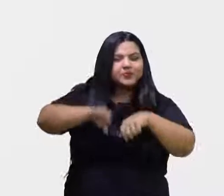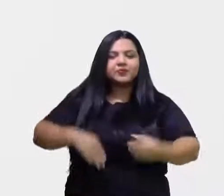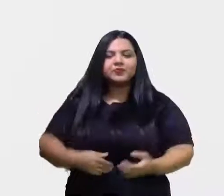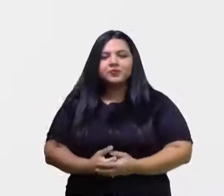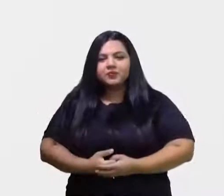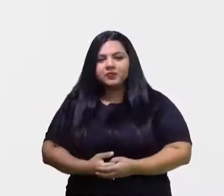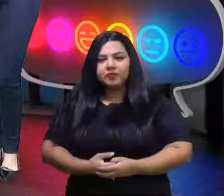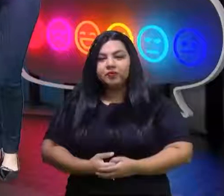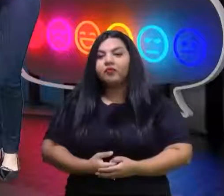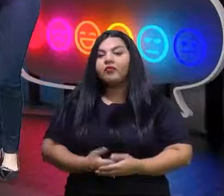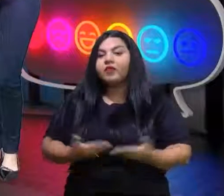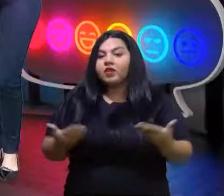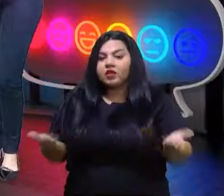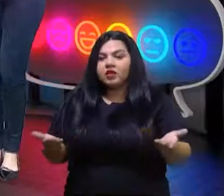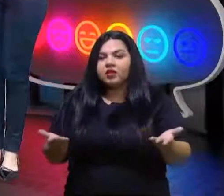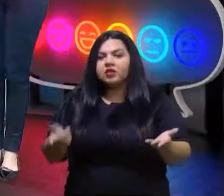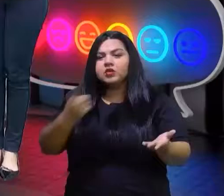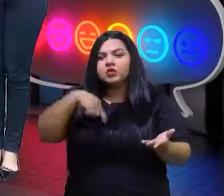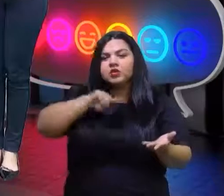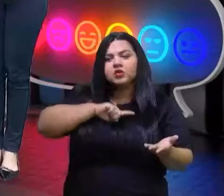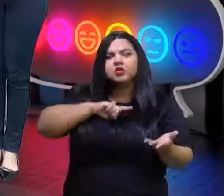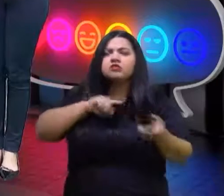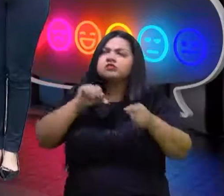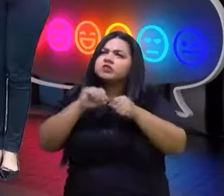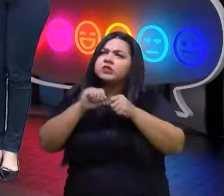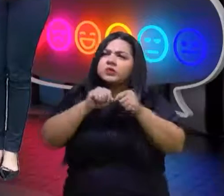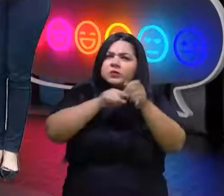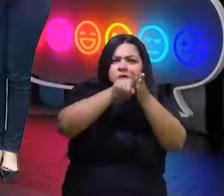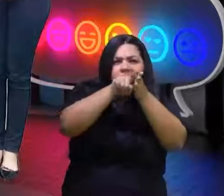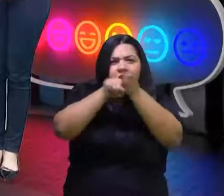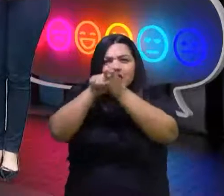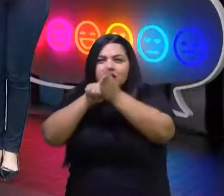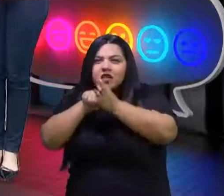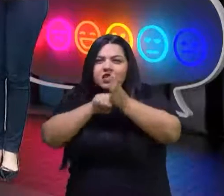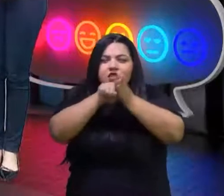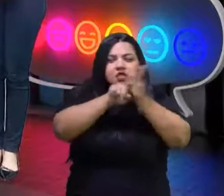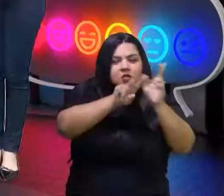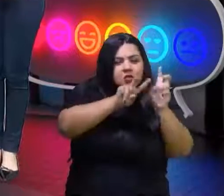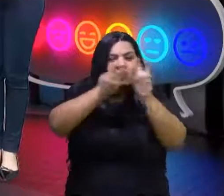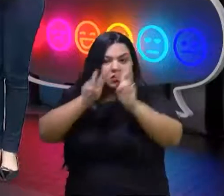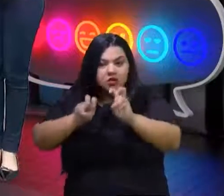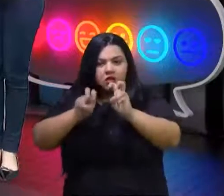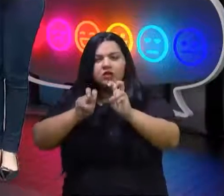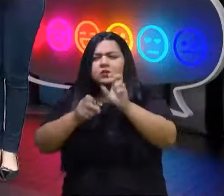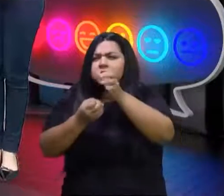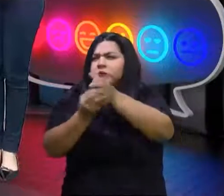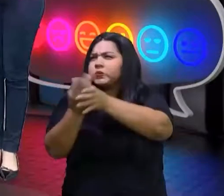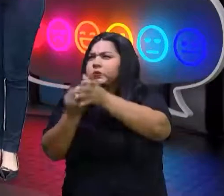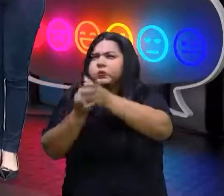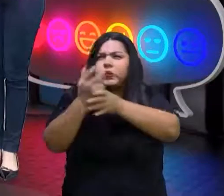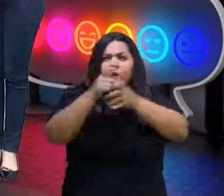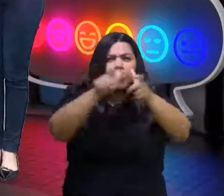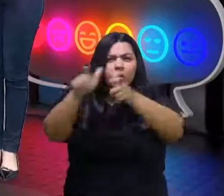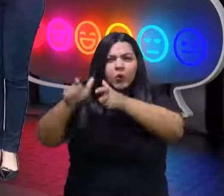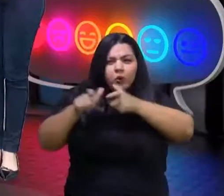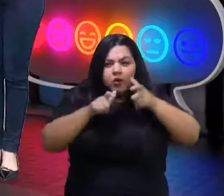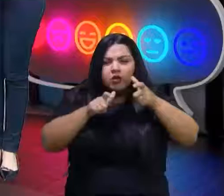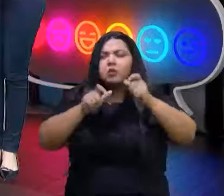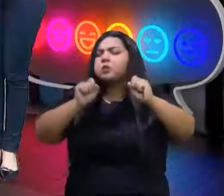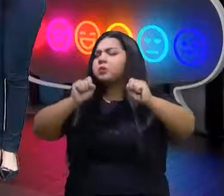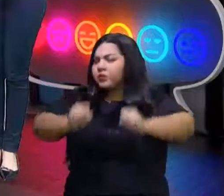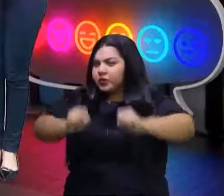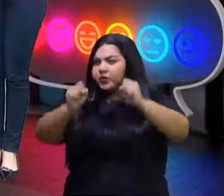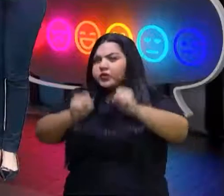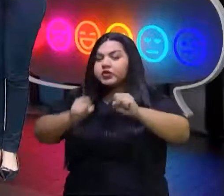vocês. E aí, olha só, quando a gente estava fazendo a pesquisa para essa temática, surgiu vários lugares em que a gente podia